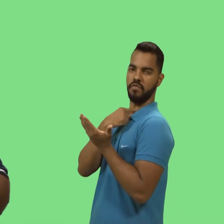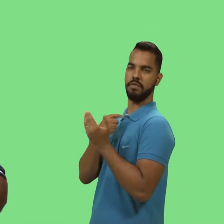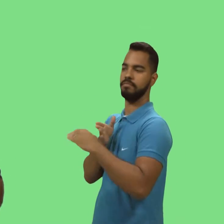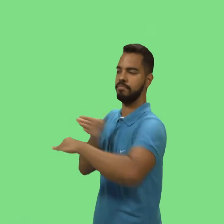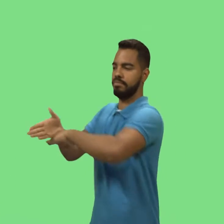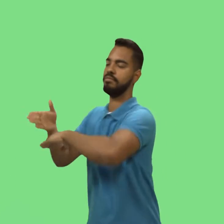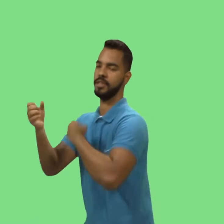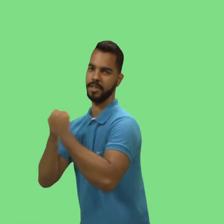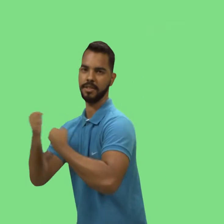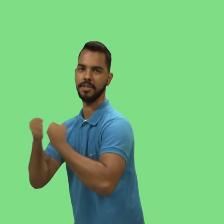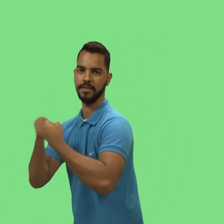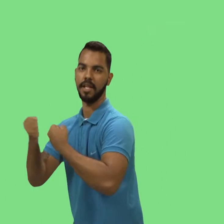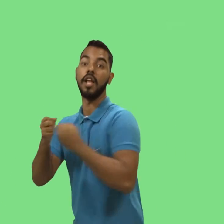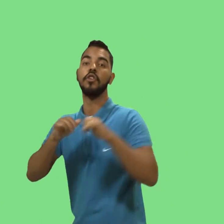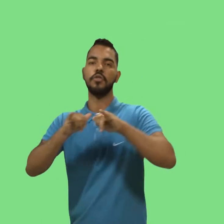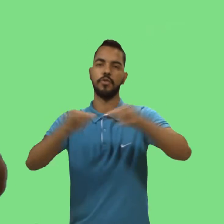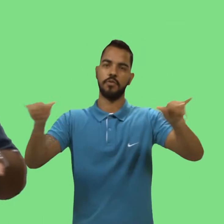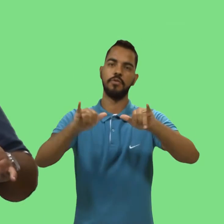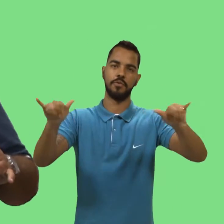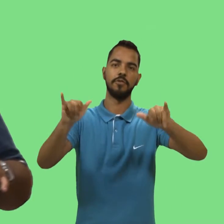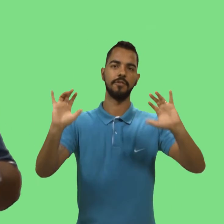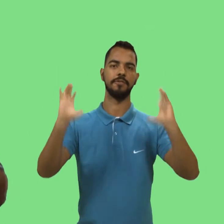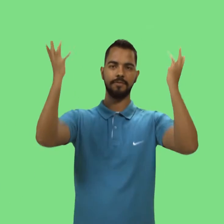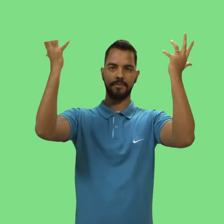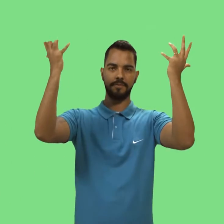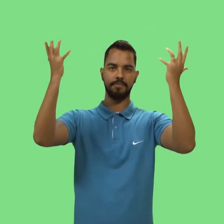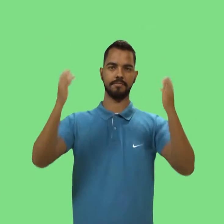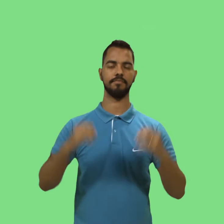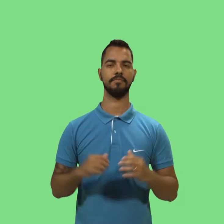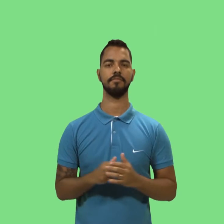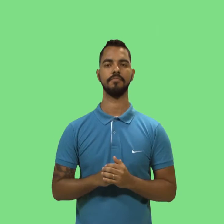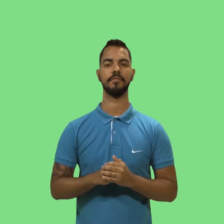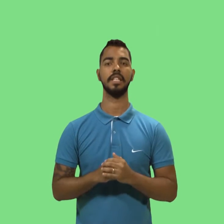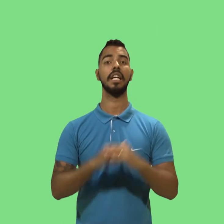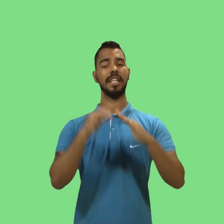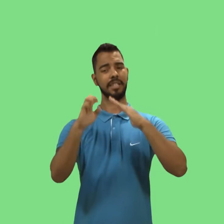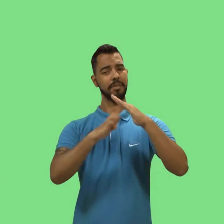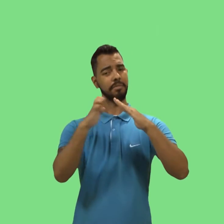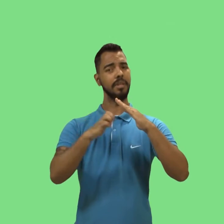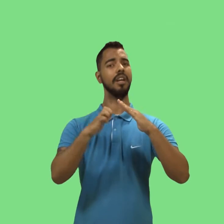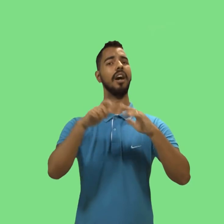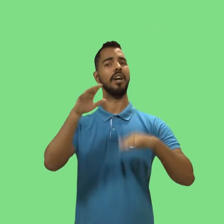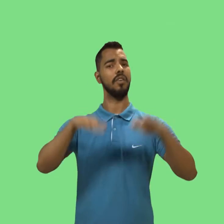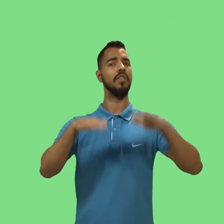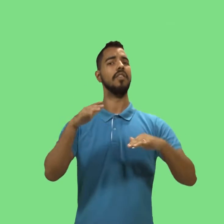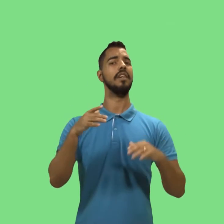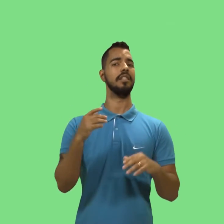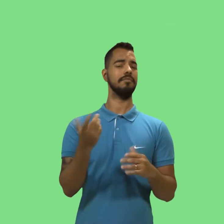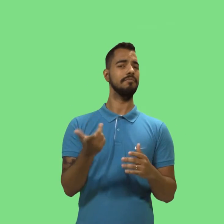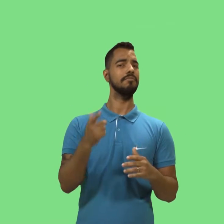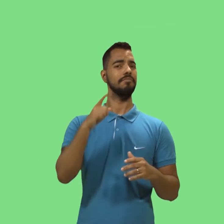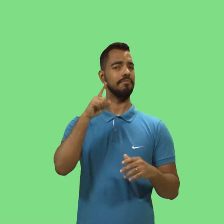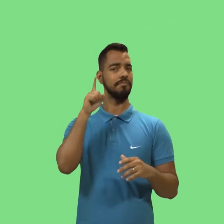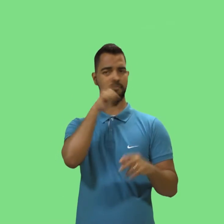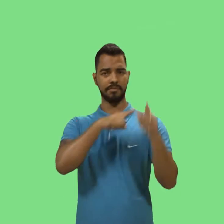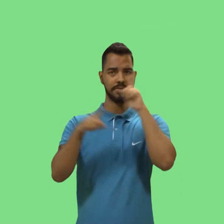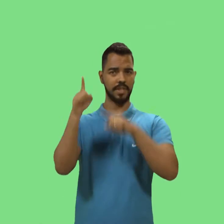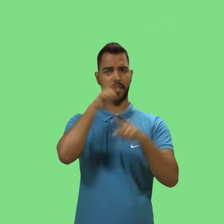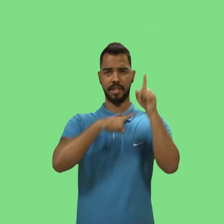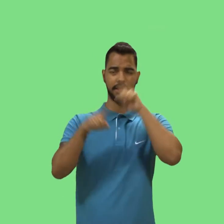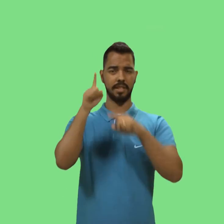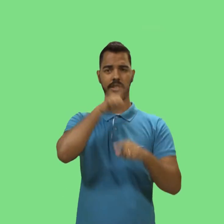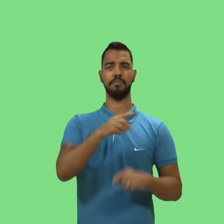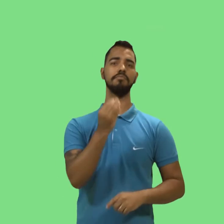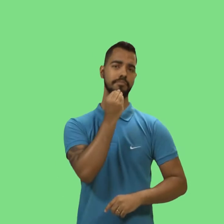meio empresarial podem ocorrer equívocos quanto à intenção de divulgação de uma notícia ou evento. Ao enviar o